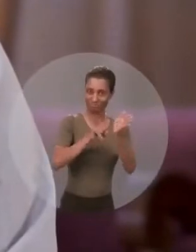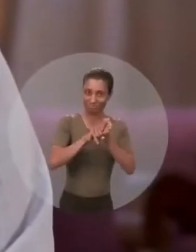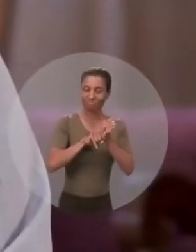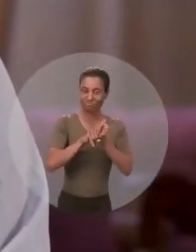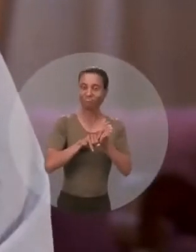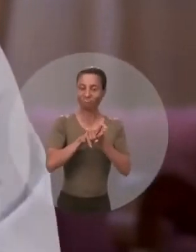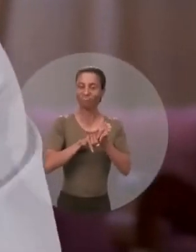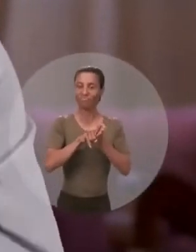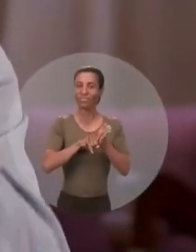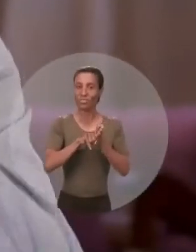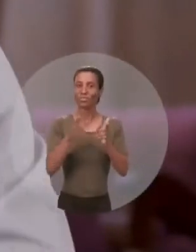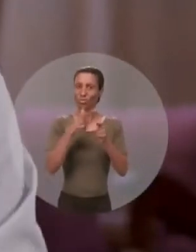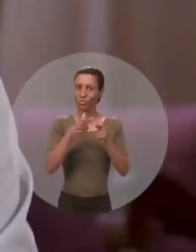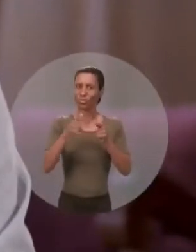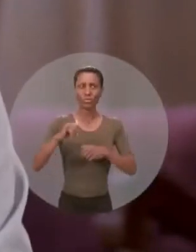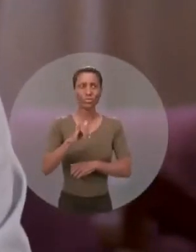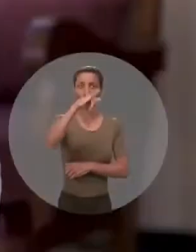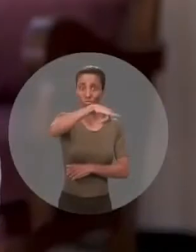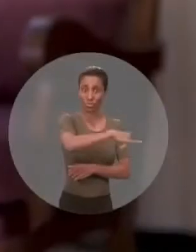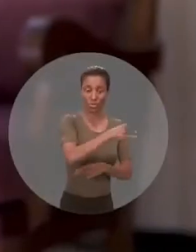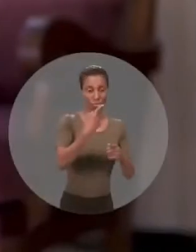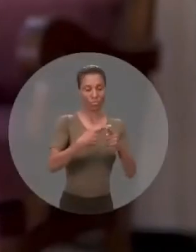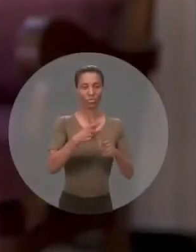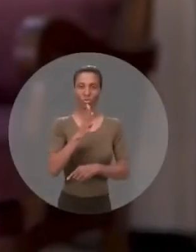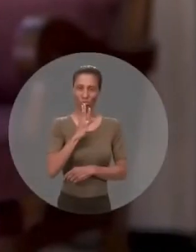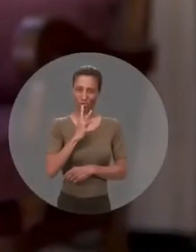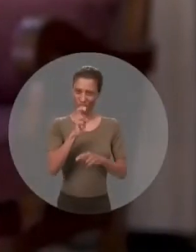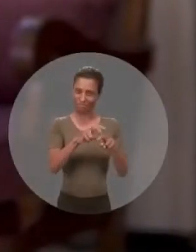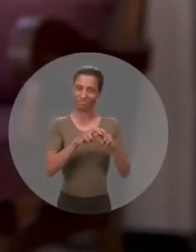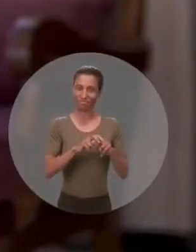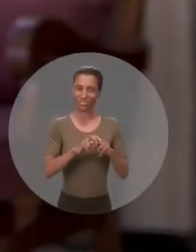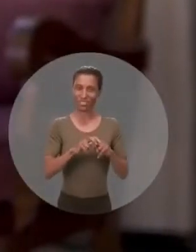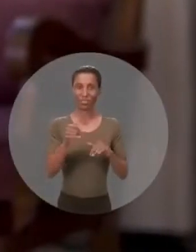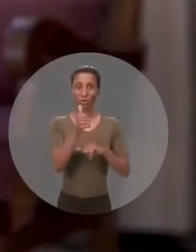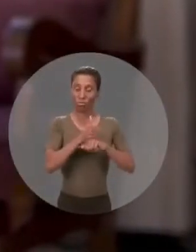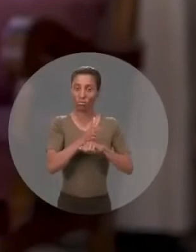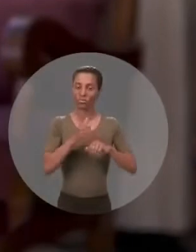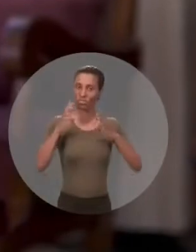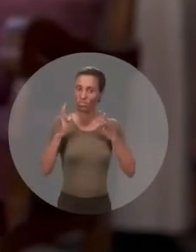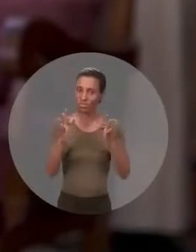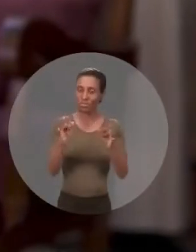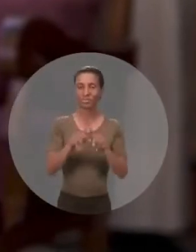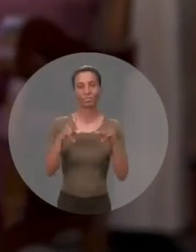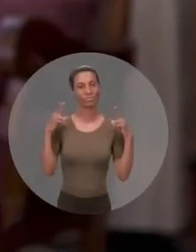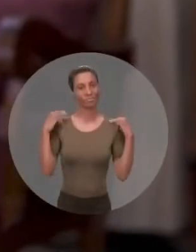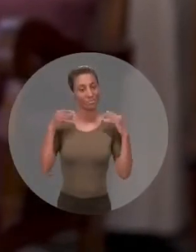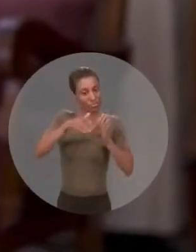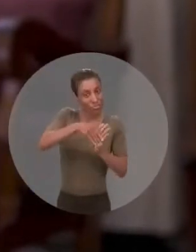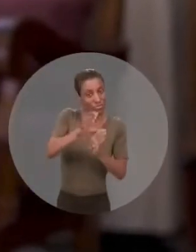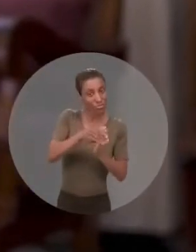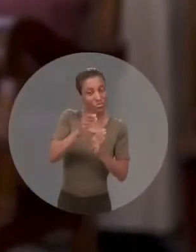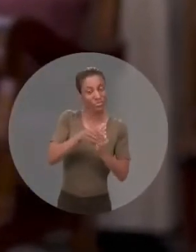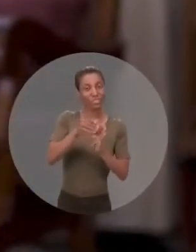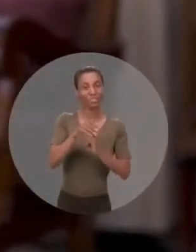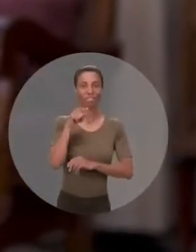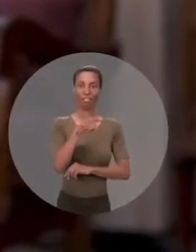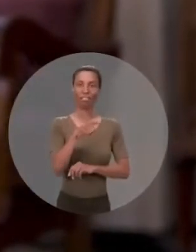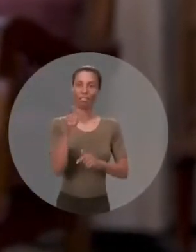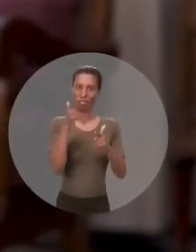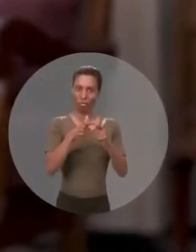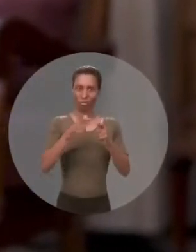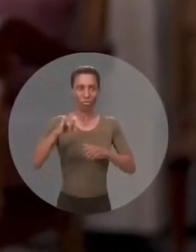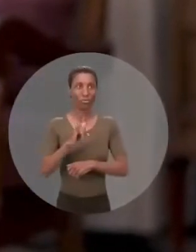cuidado das investigações dos desastres. Conhecendo a causa, técnicos e pilotos são orientados para